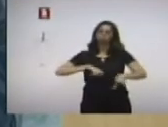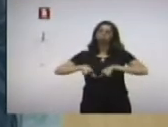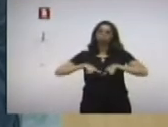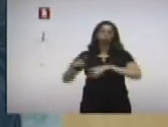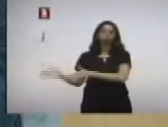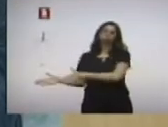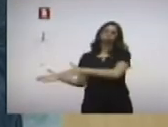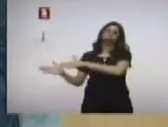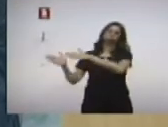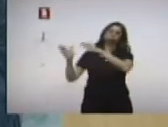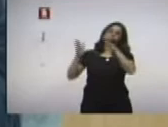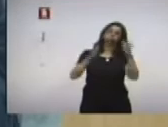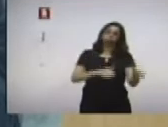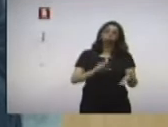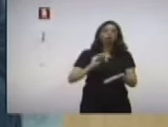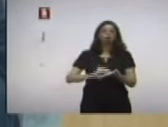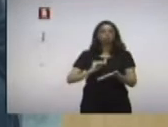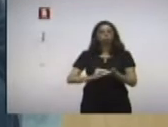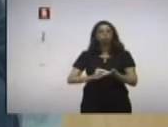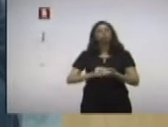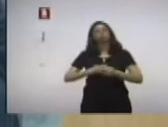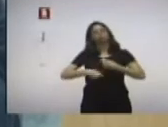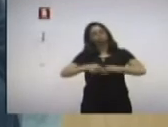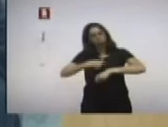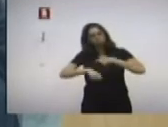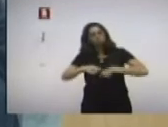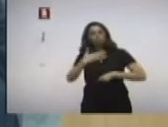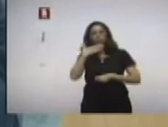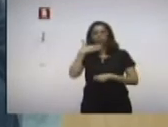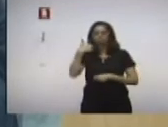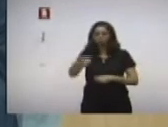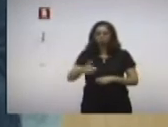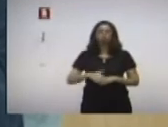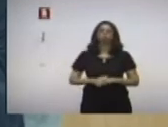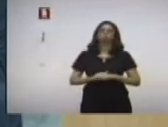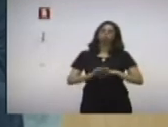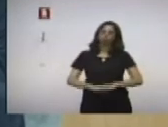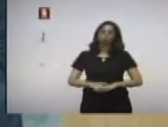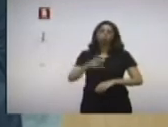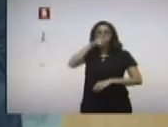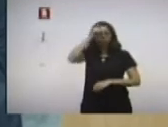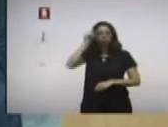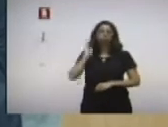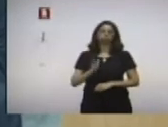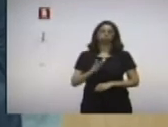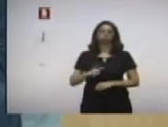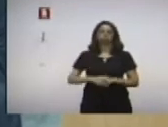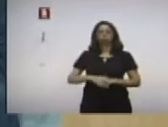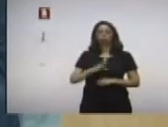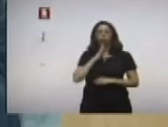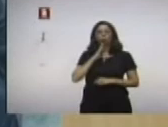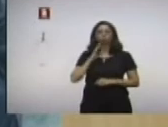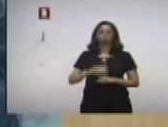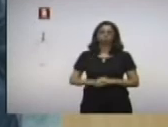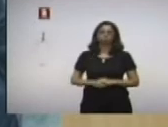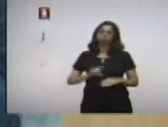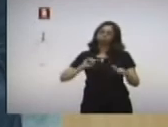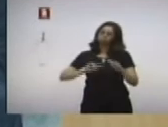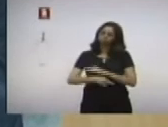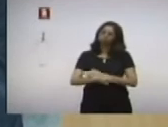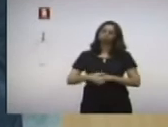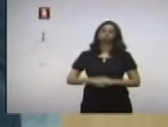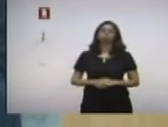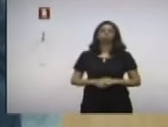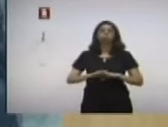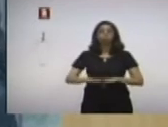trabalhando para mudar o que tá faltando é gestão e o prefeito já tá providenciando a questão da gestão Então não é falta de investimento mas se você